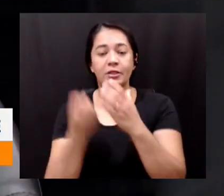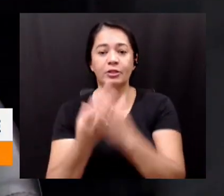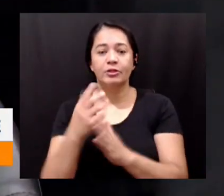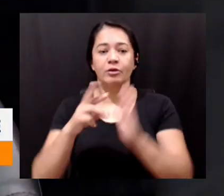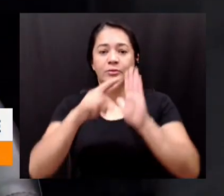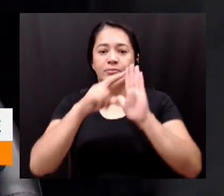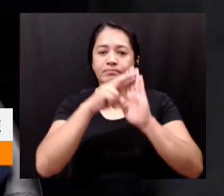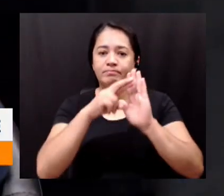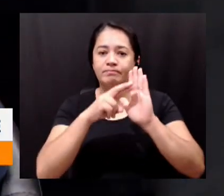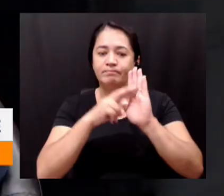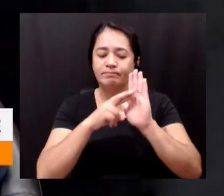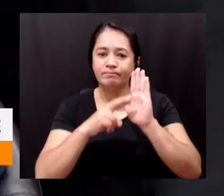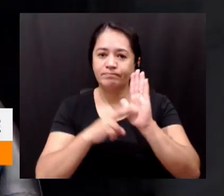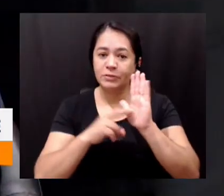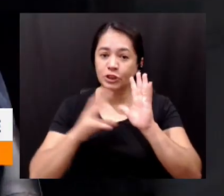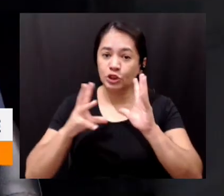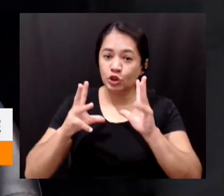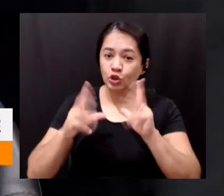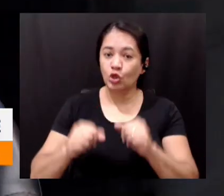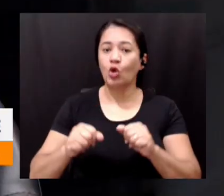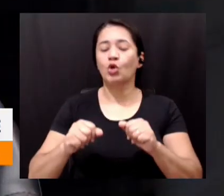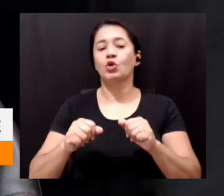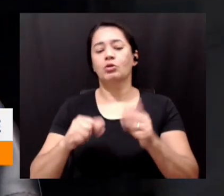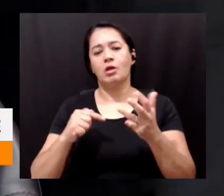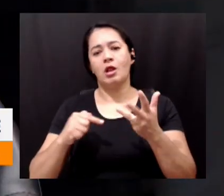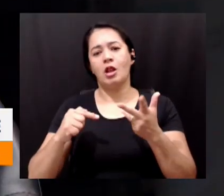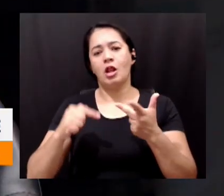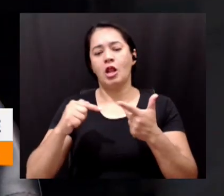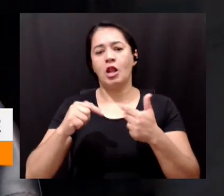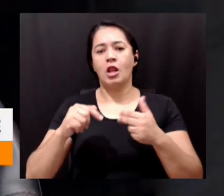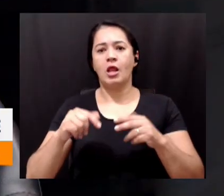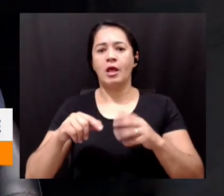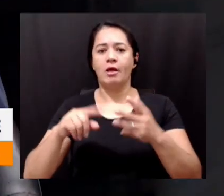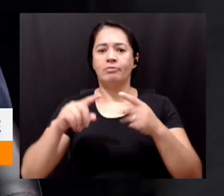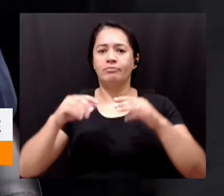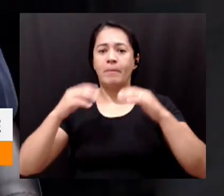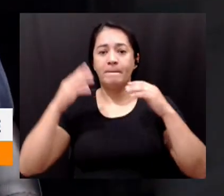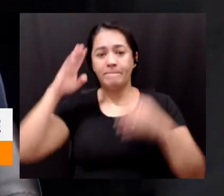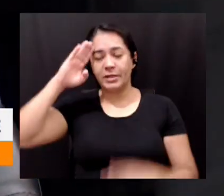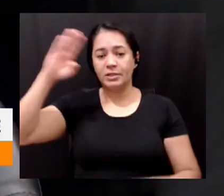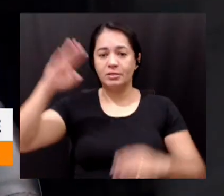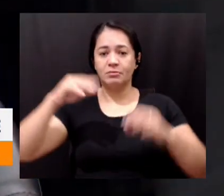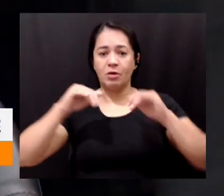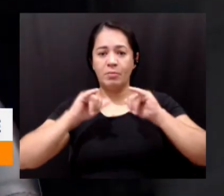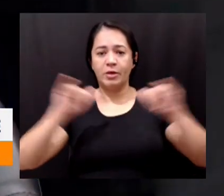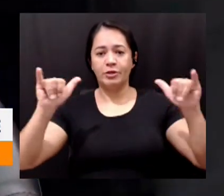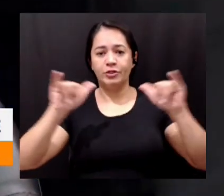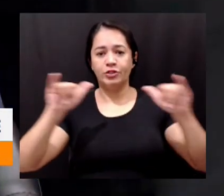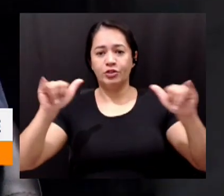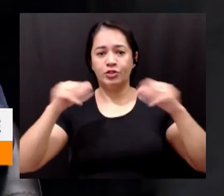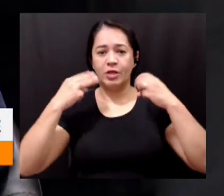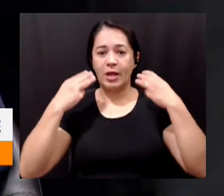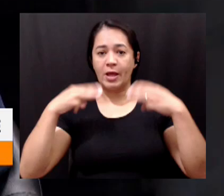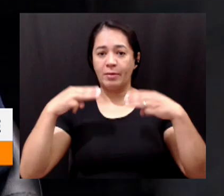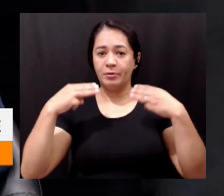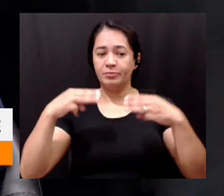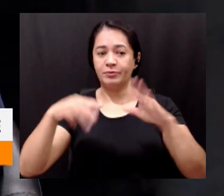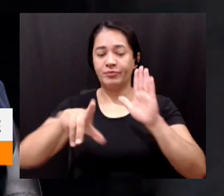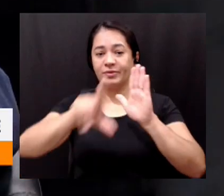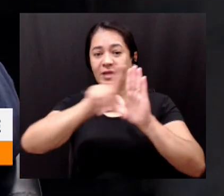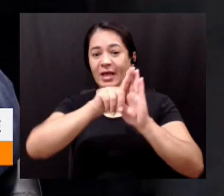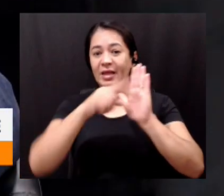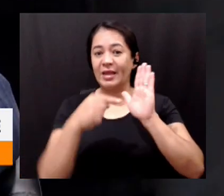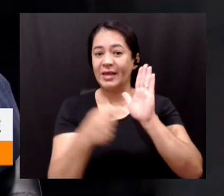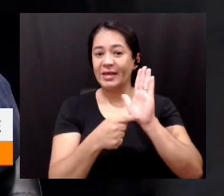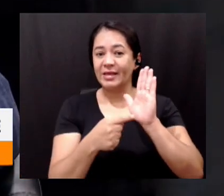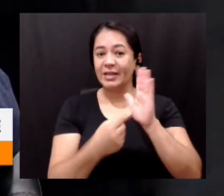a questão da publicidade. E a lei, ela traz e foram criadas várias portarias aí do Ministério da Fazenda